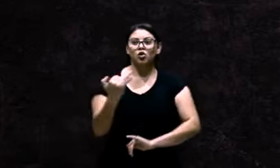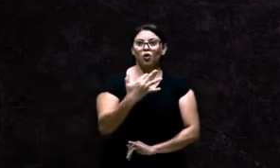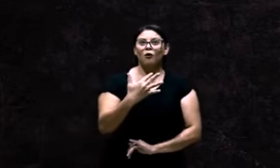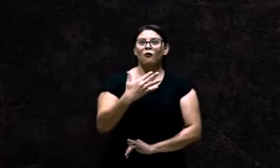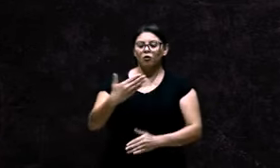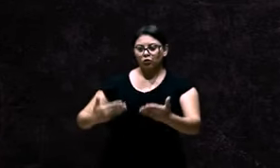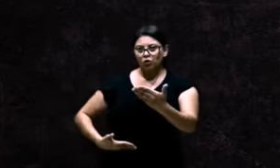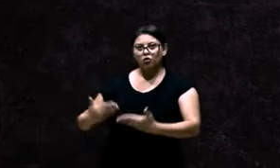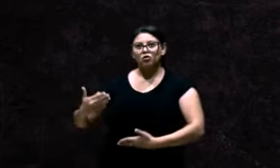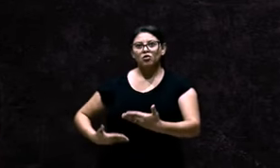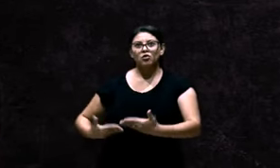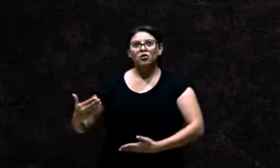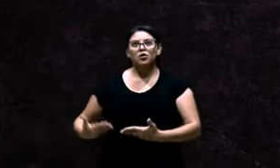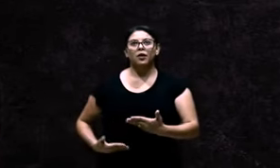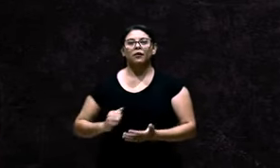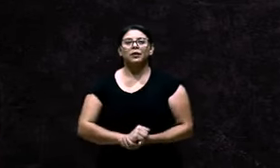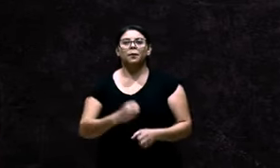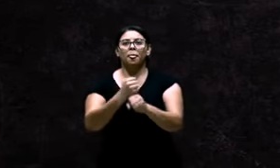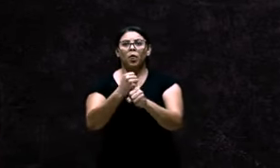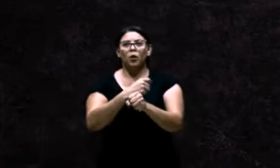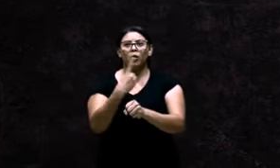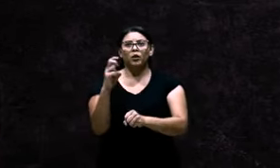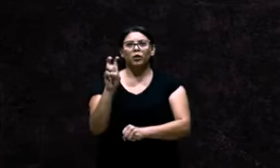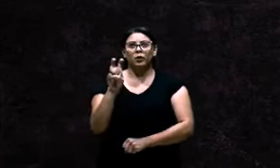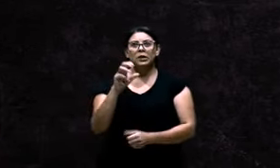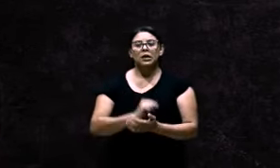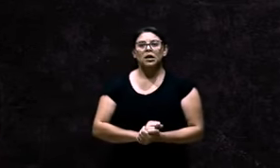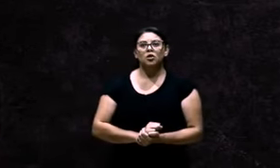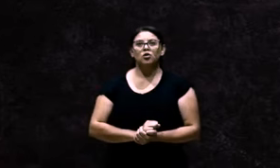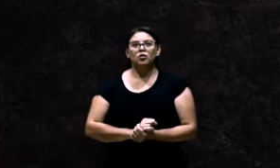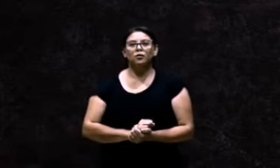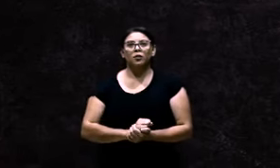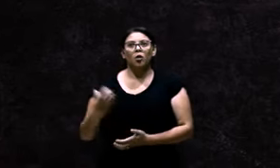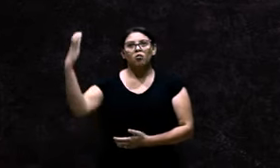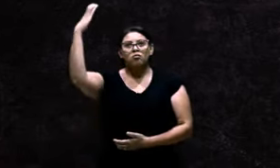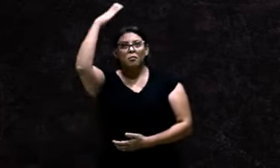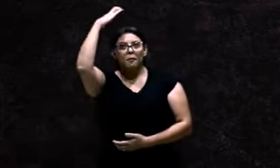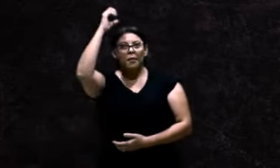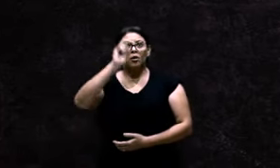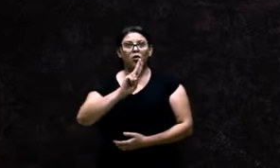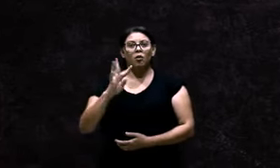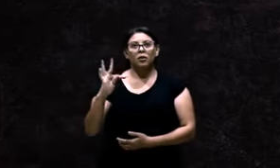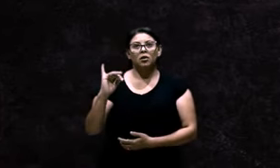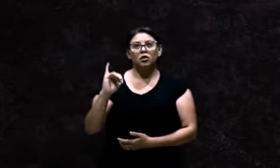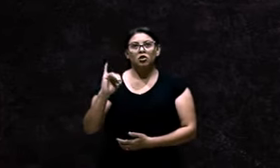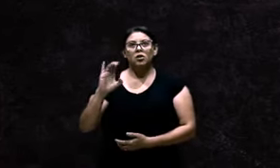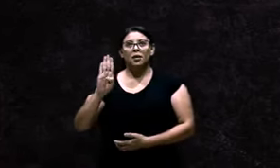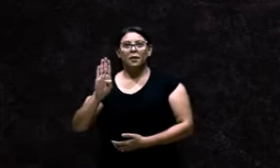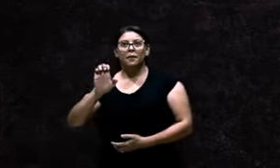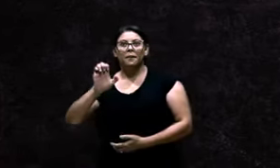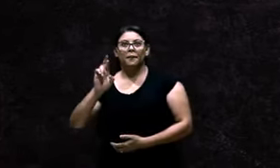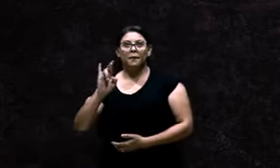E no ano 15 do império de Tibério César, sendo Pôncio Pilatos presidente da